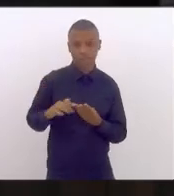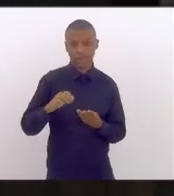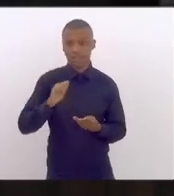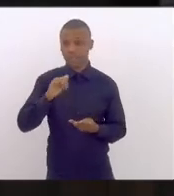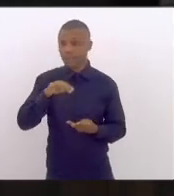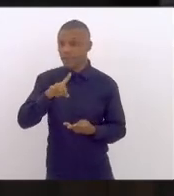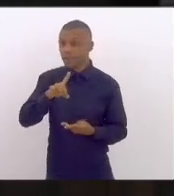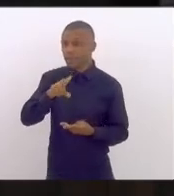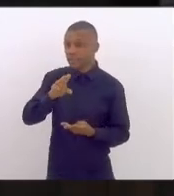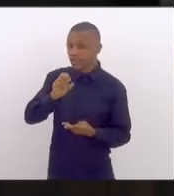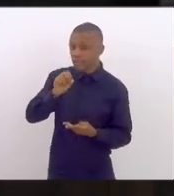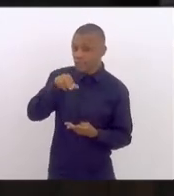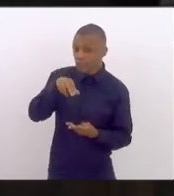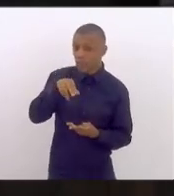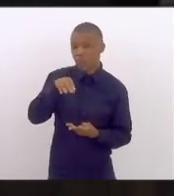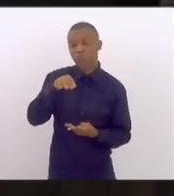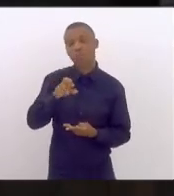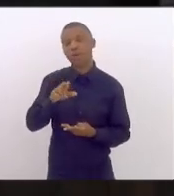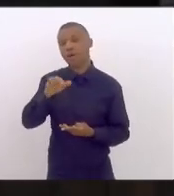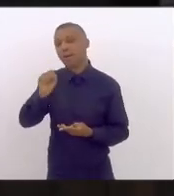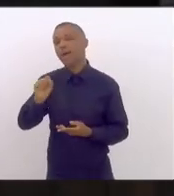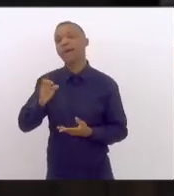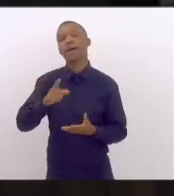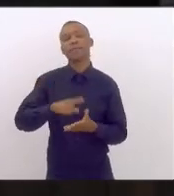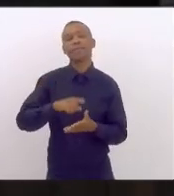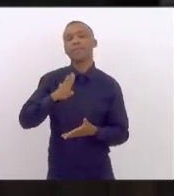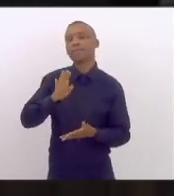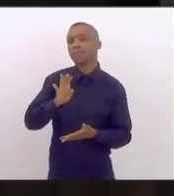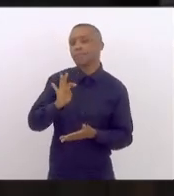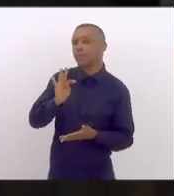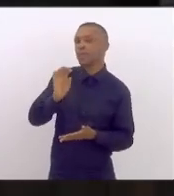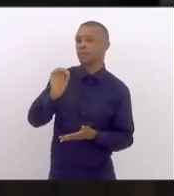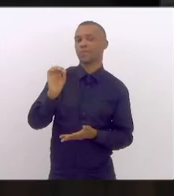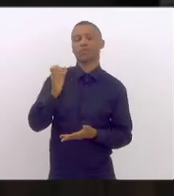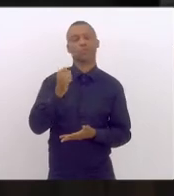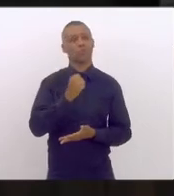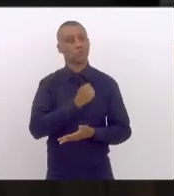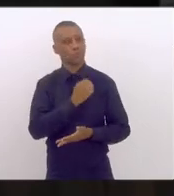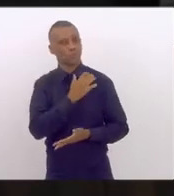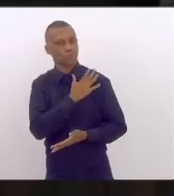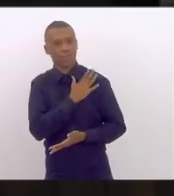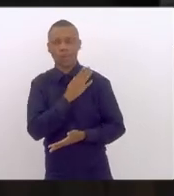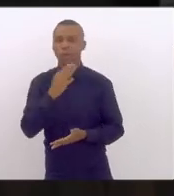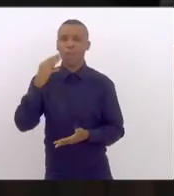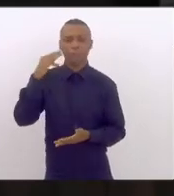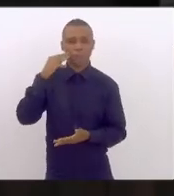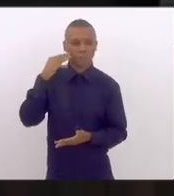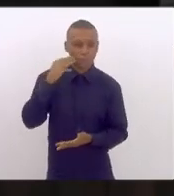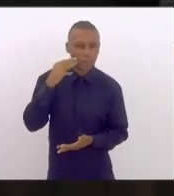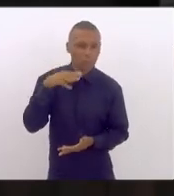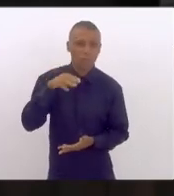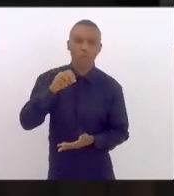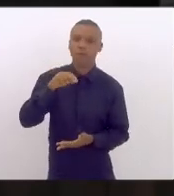Moraes Bebeto Coronel Jairo Dionísio Lins Mônica Francisco